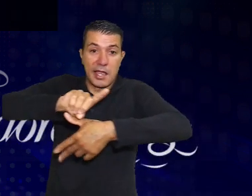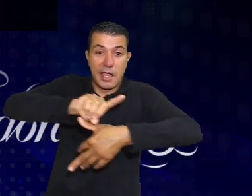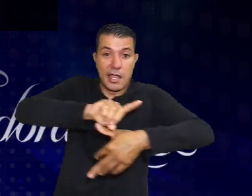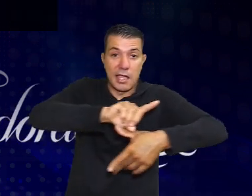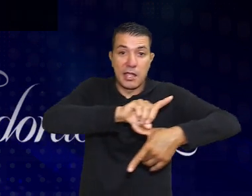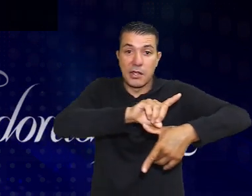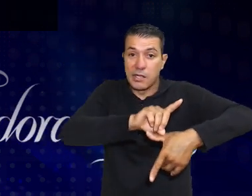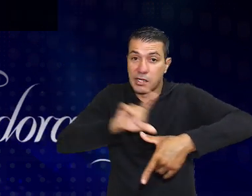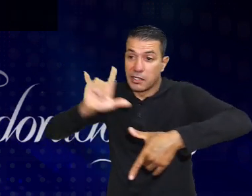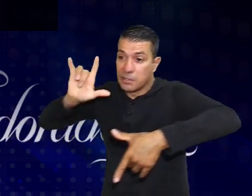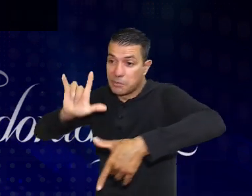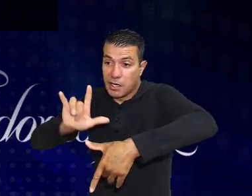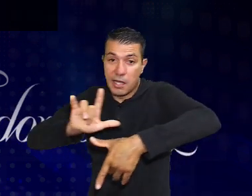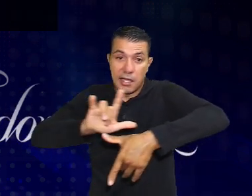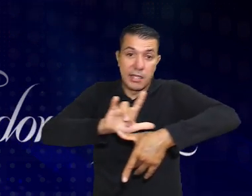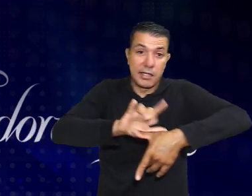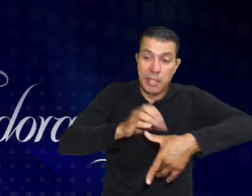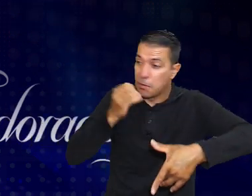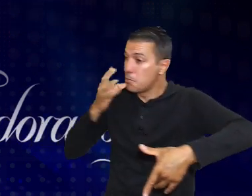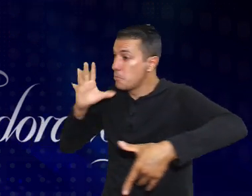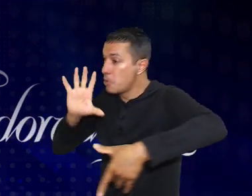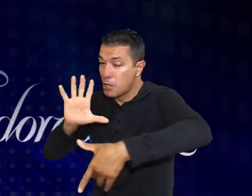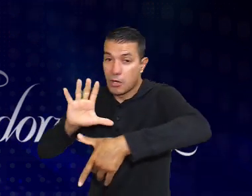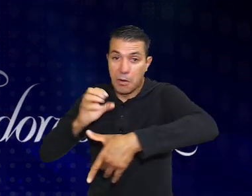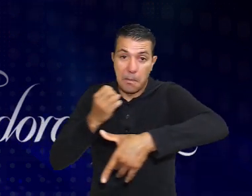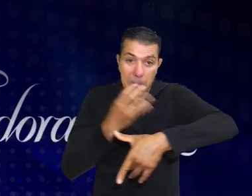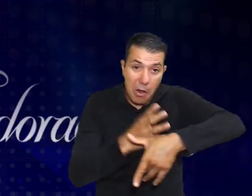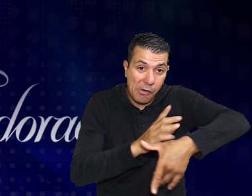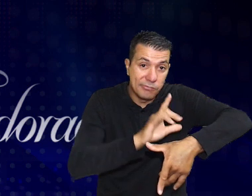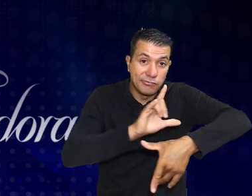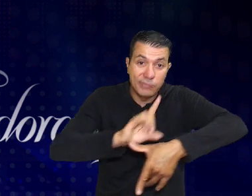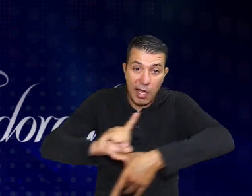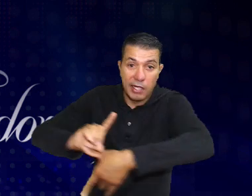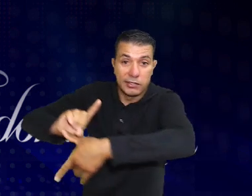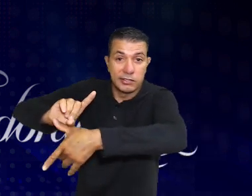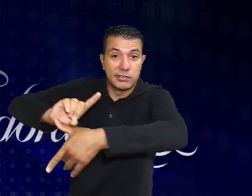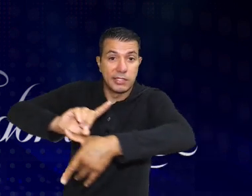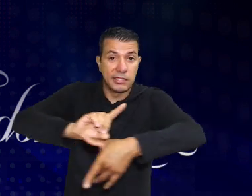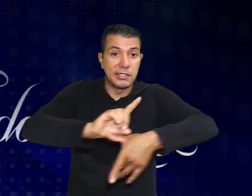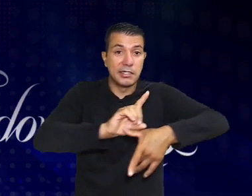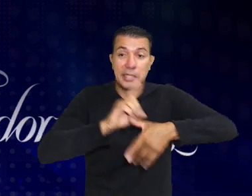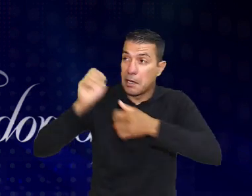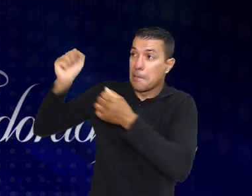seguirá, onde for tua vontade me seguirá, de bênçãos me